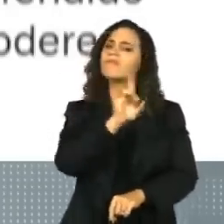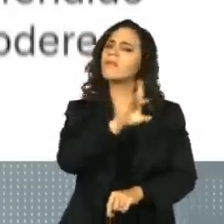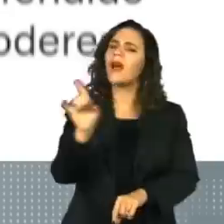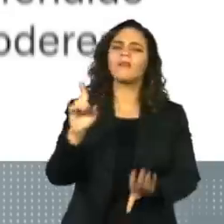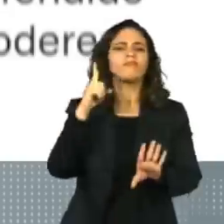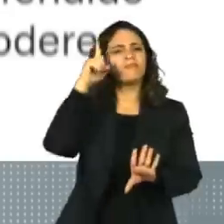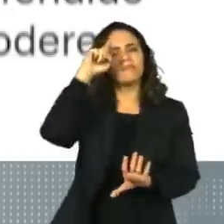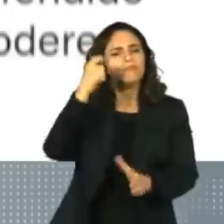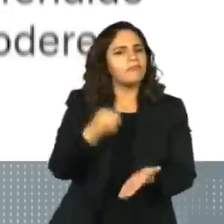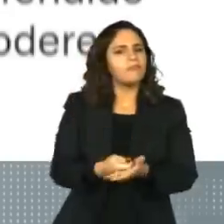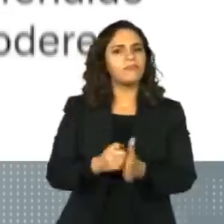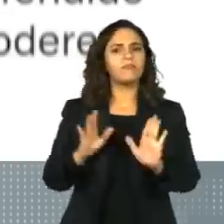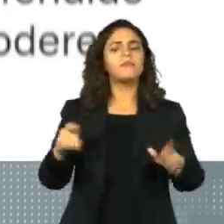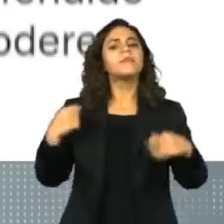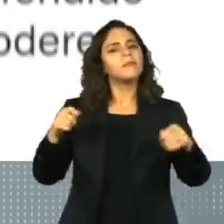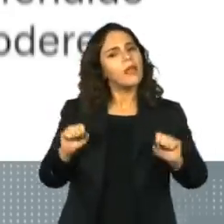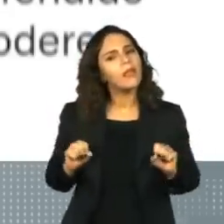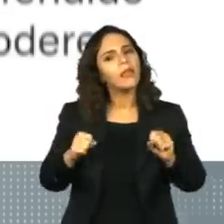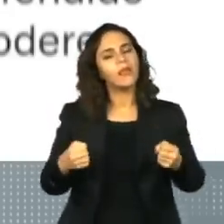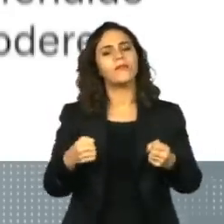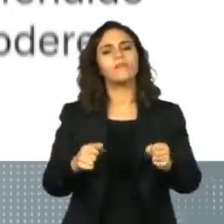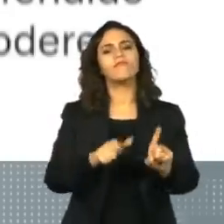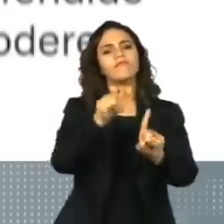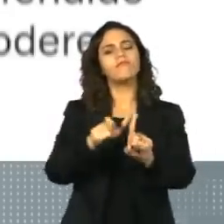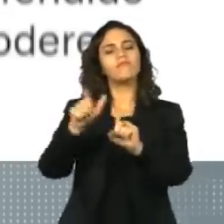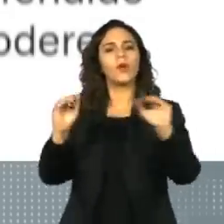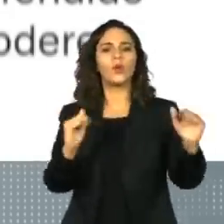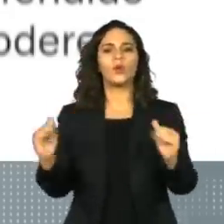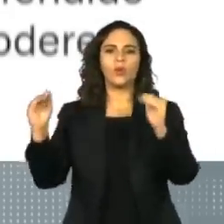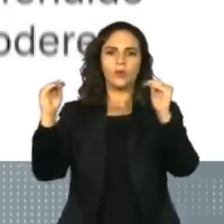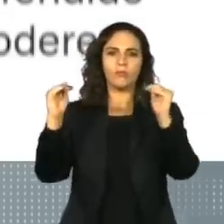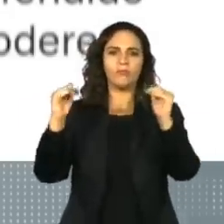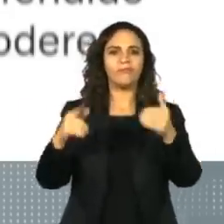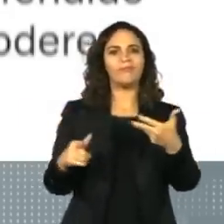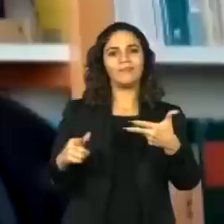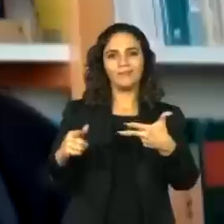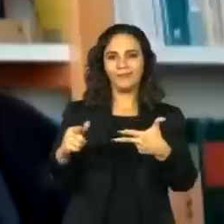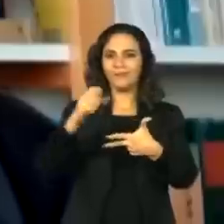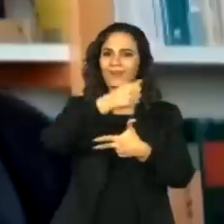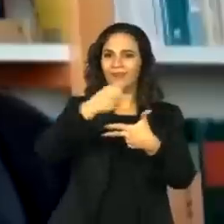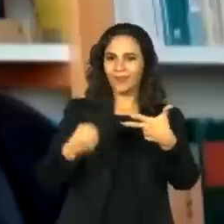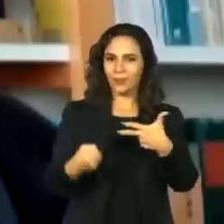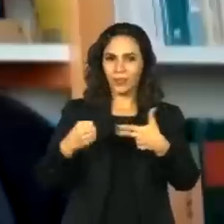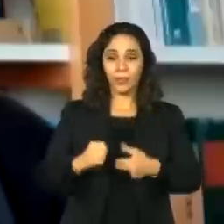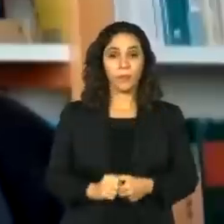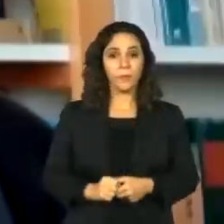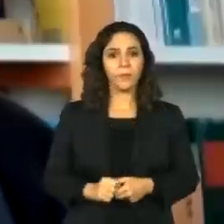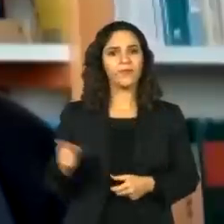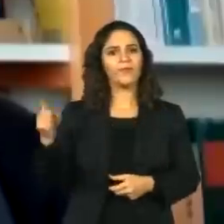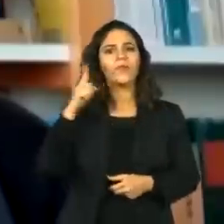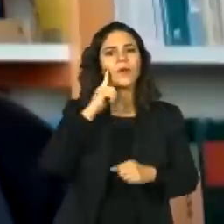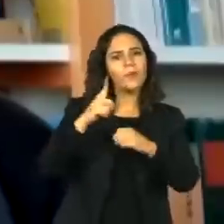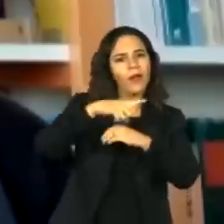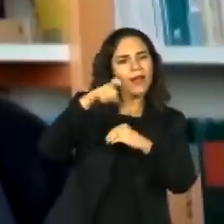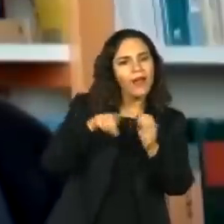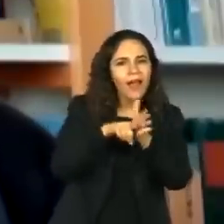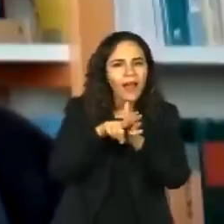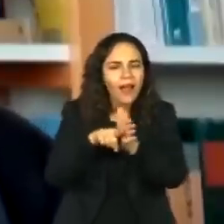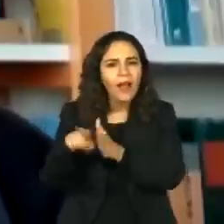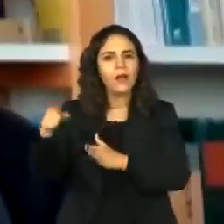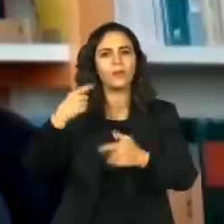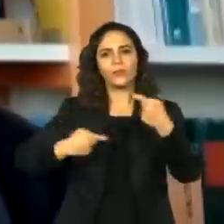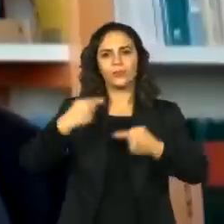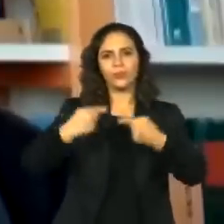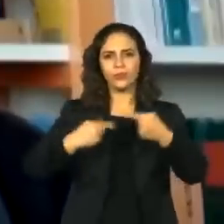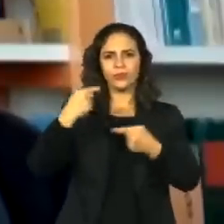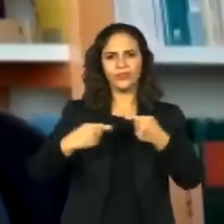sagrado e deve ser defendido por todas as autoridades no âmbito dos 3 poderes. Este cientista político diz que a violência